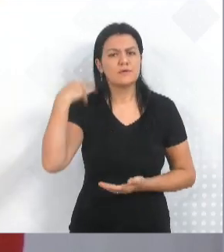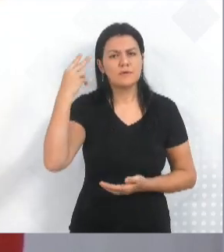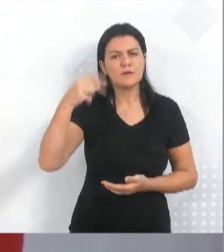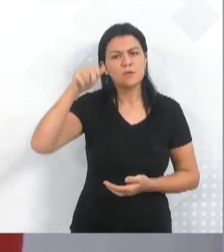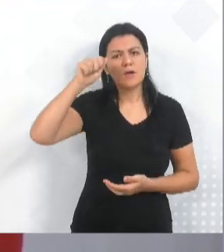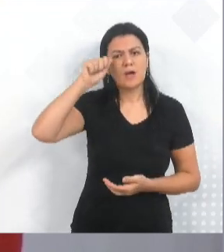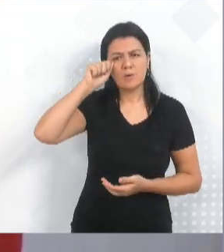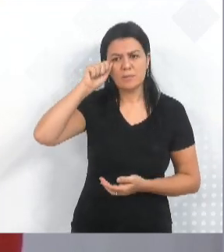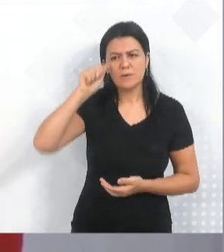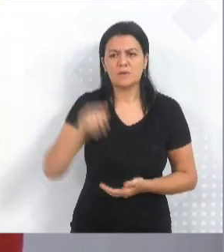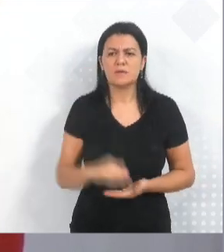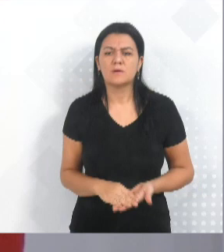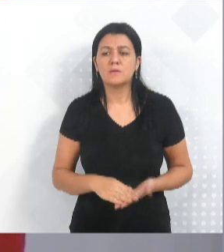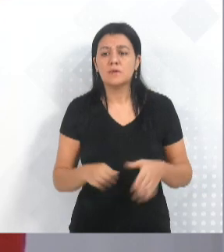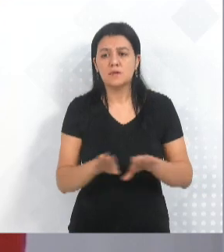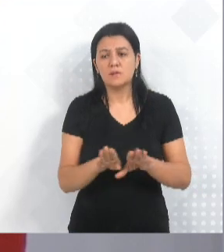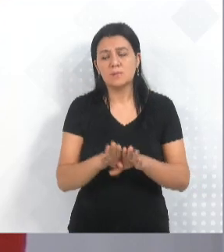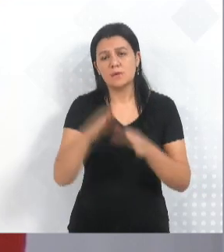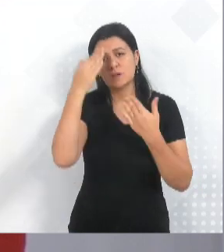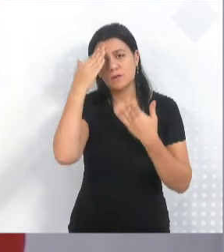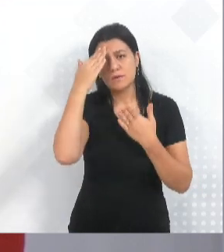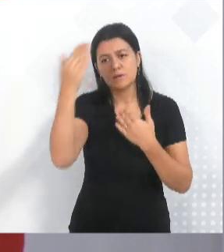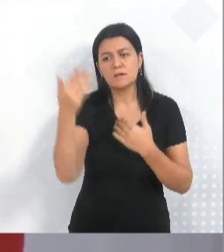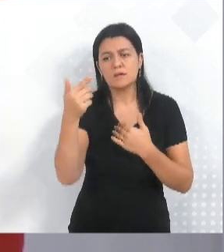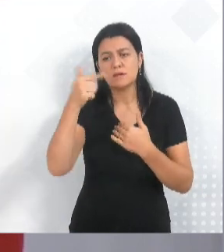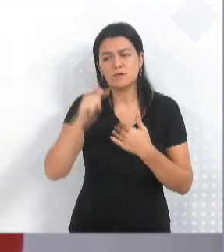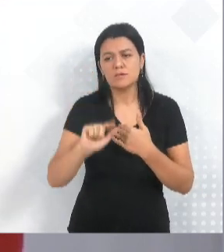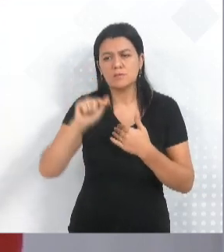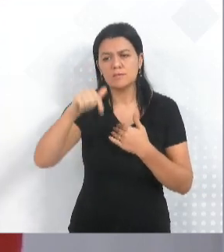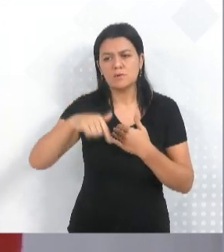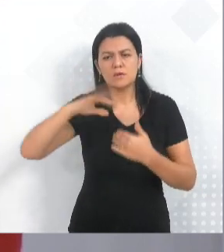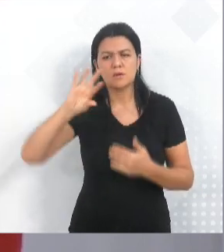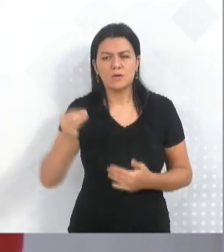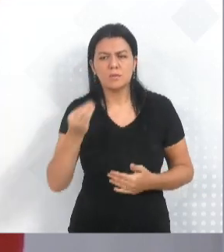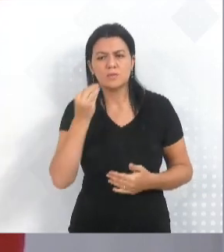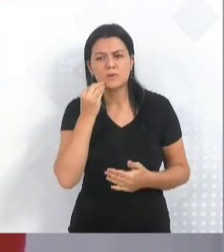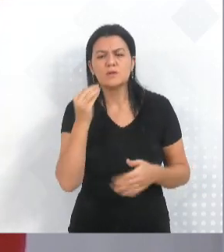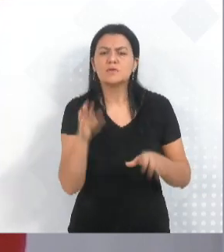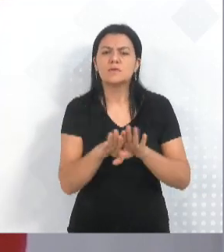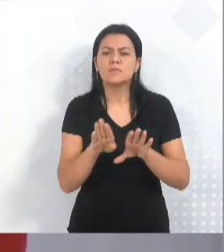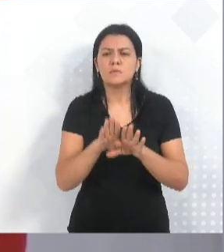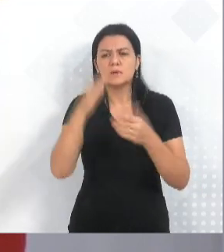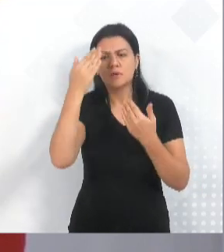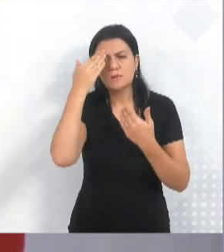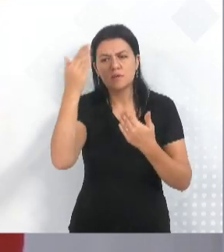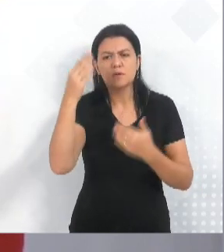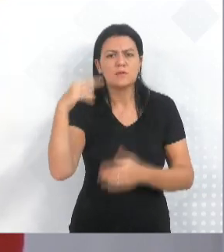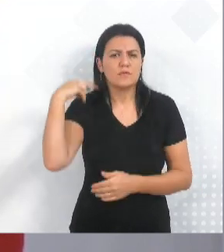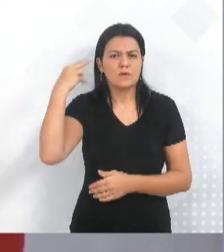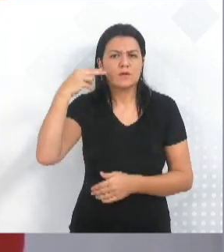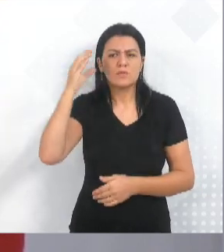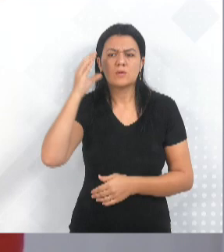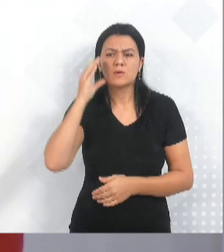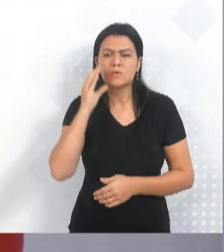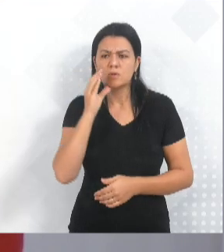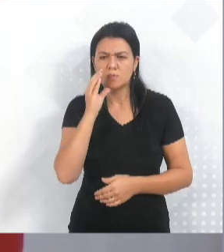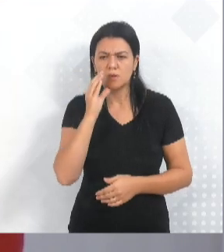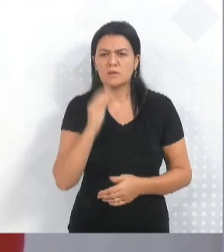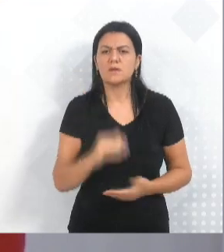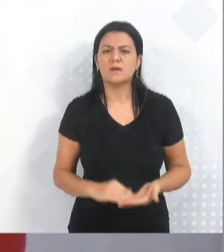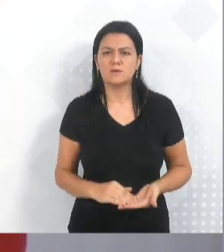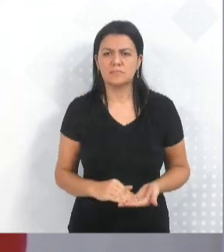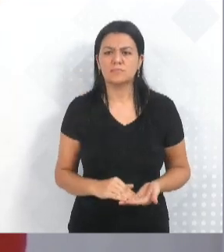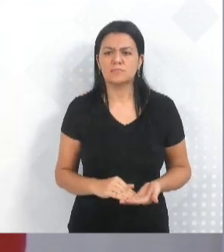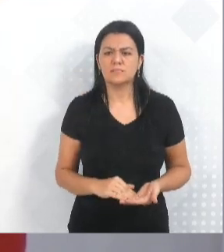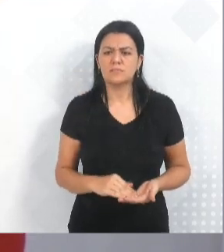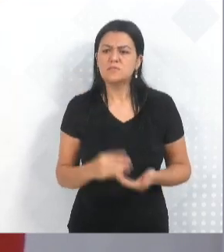Vieira, e agradecer mais uma vez por esta oportunidade. Agradecer também o vereador Campesato, que